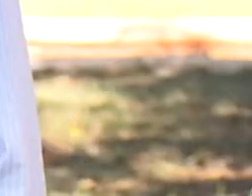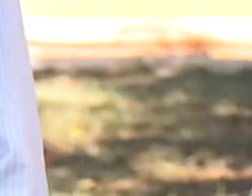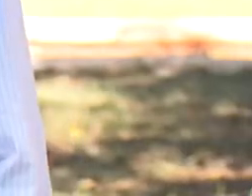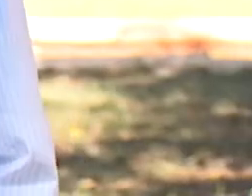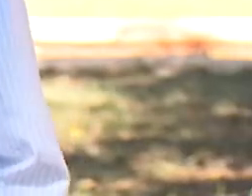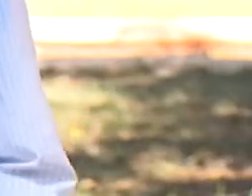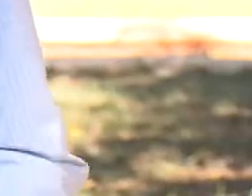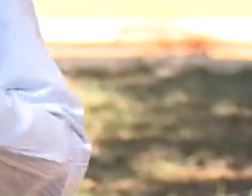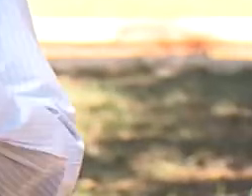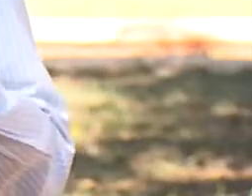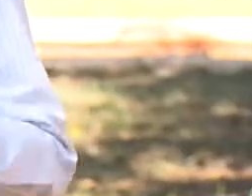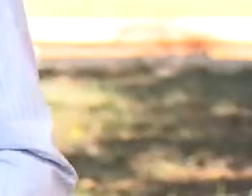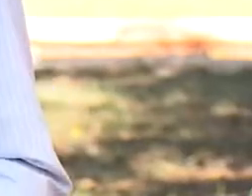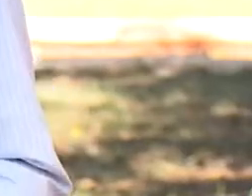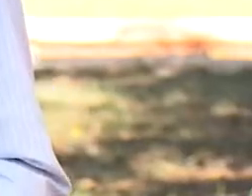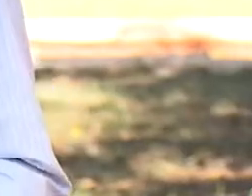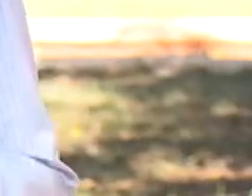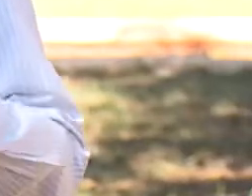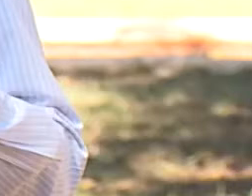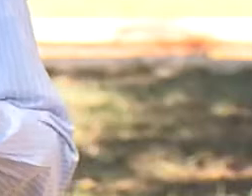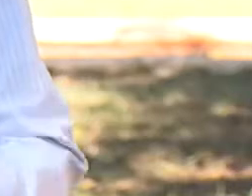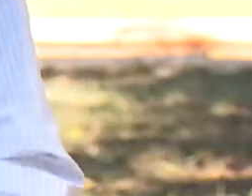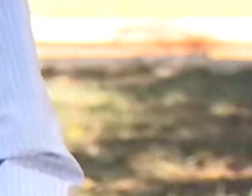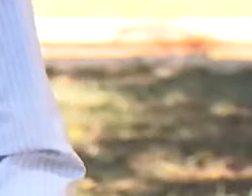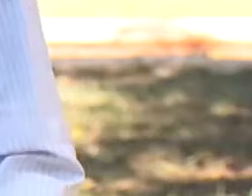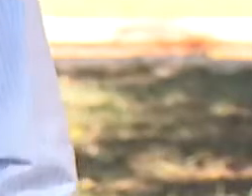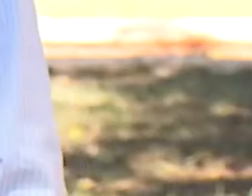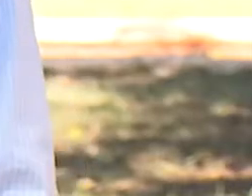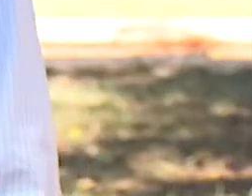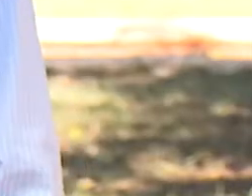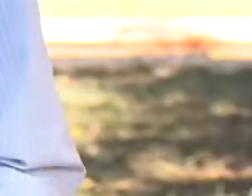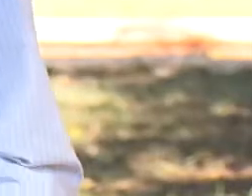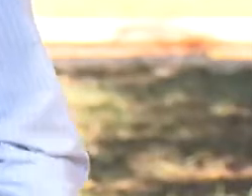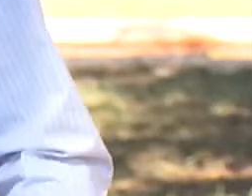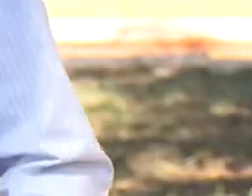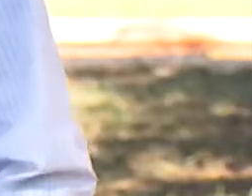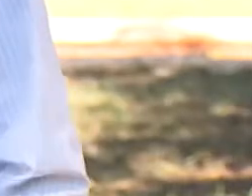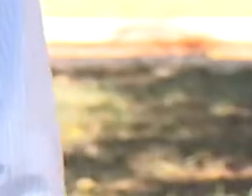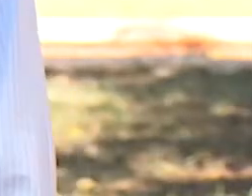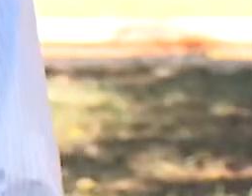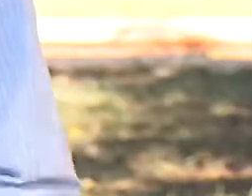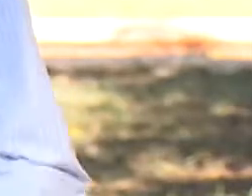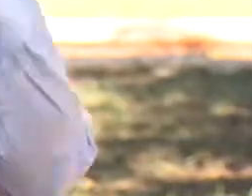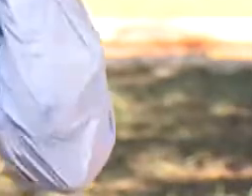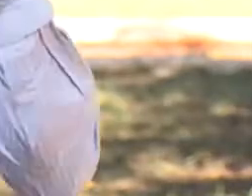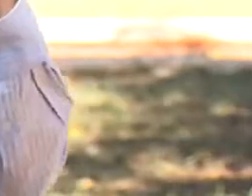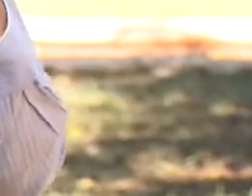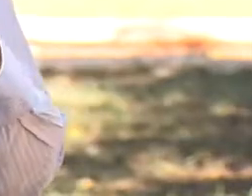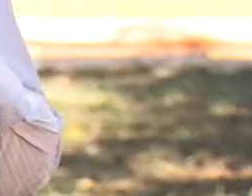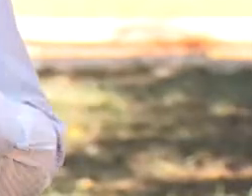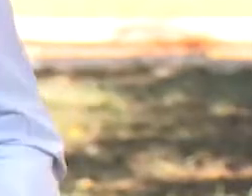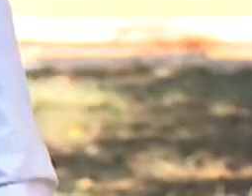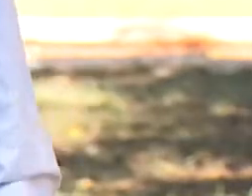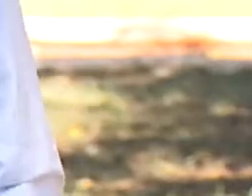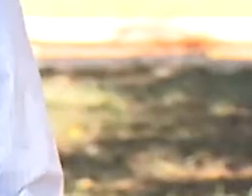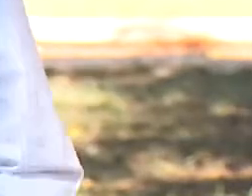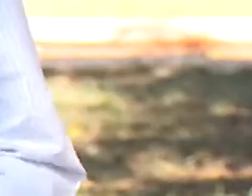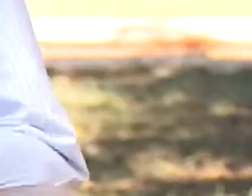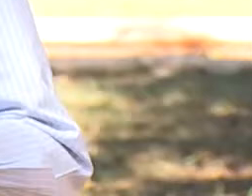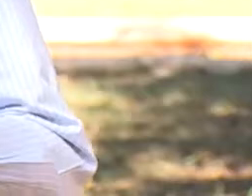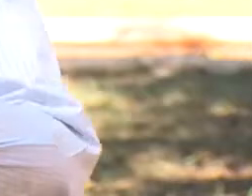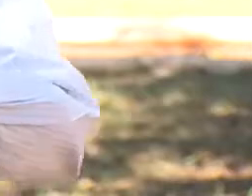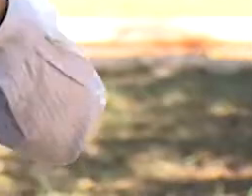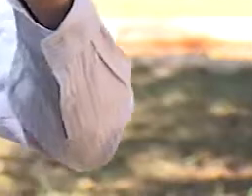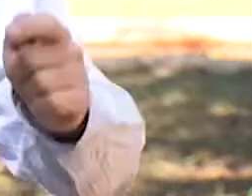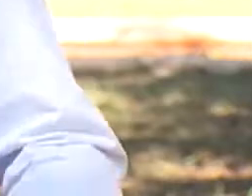atender, muitas vezes eu também tenho esse pensamento. E esse pensamento não era meu, era da pessoa de trás.